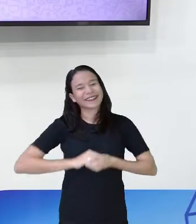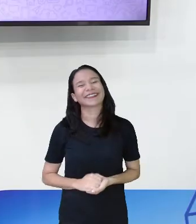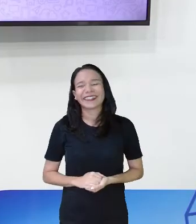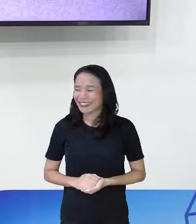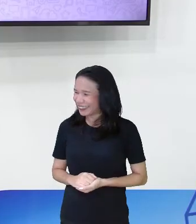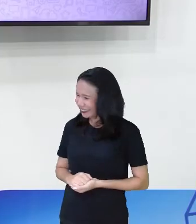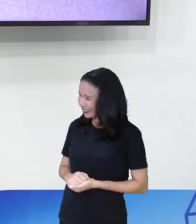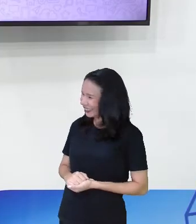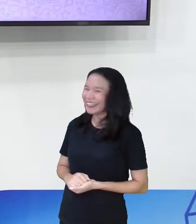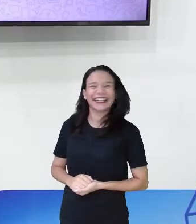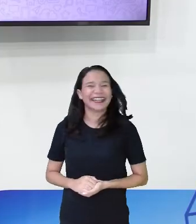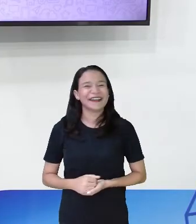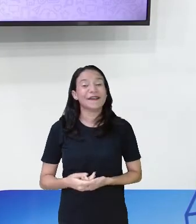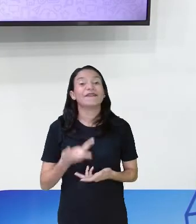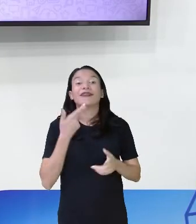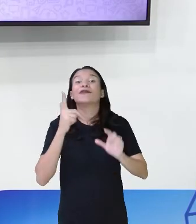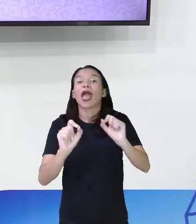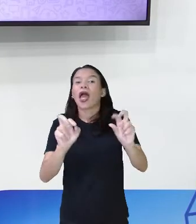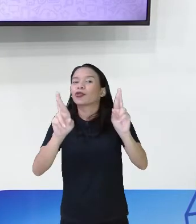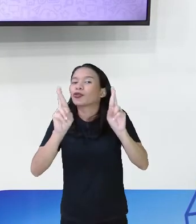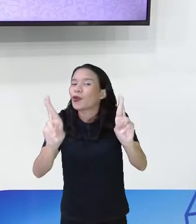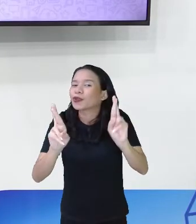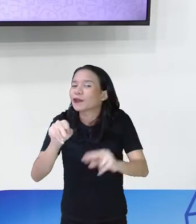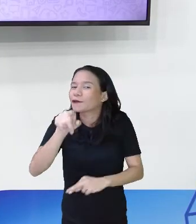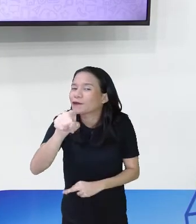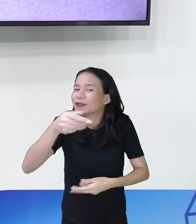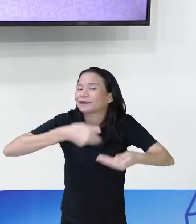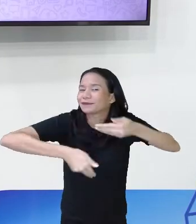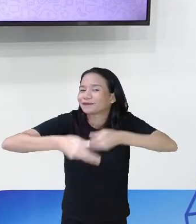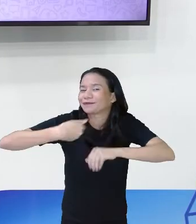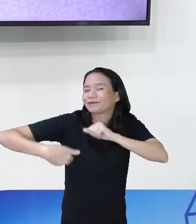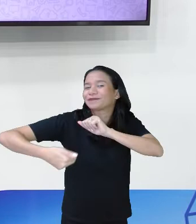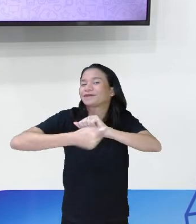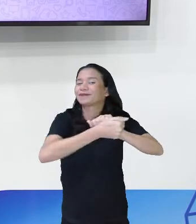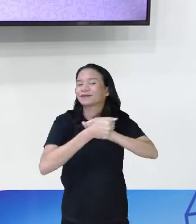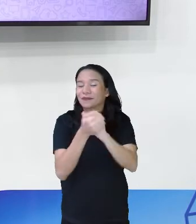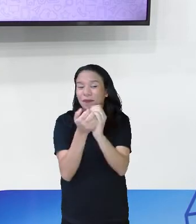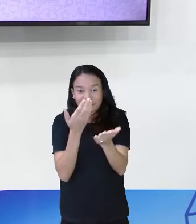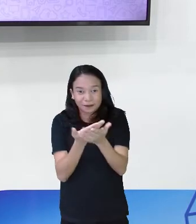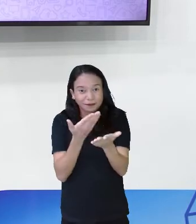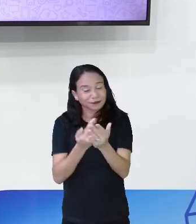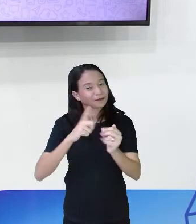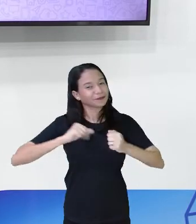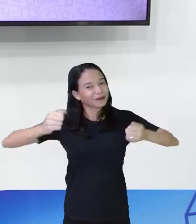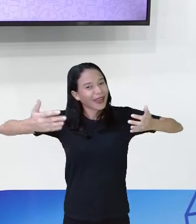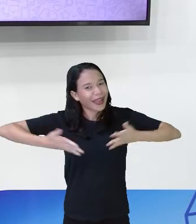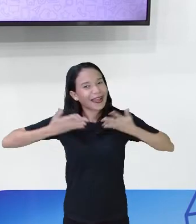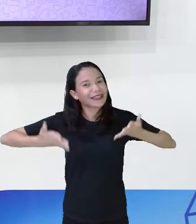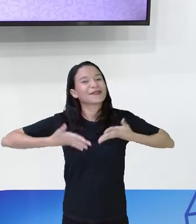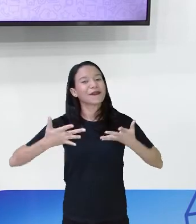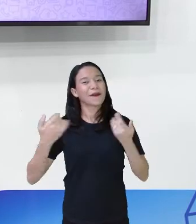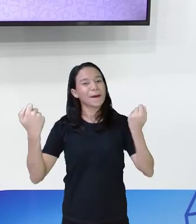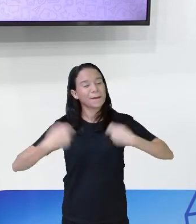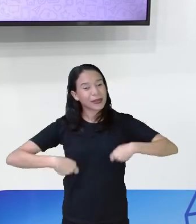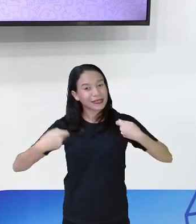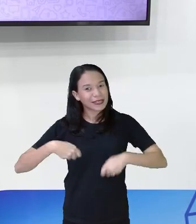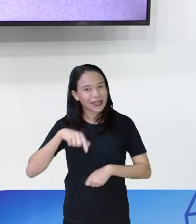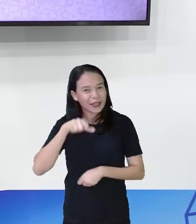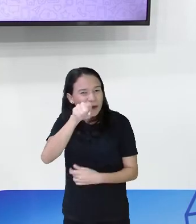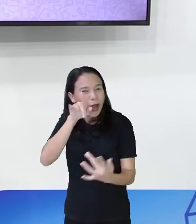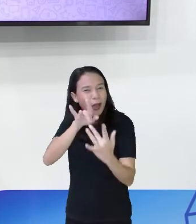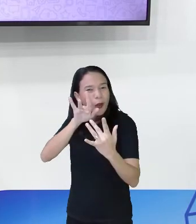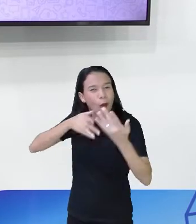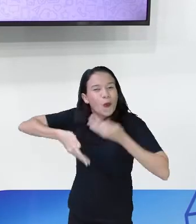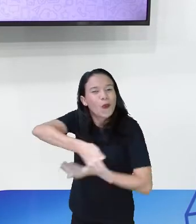Ela disse tudo, aguardando a participação de vocês. Para que a aula fique animada, claro, precisamos que você